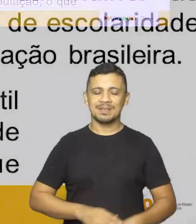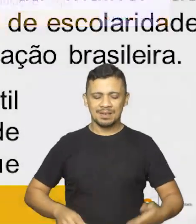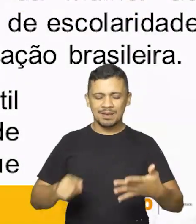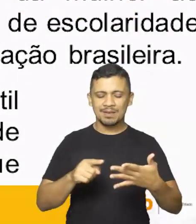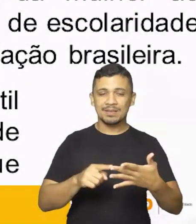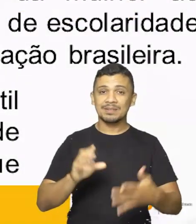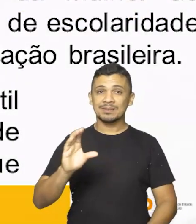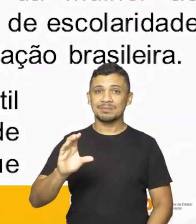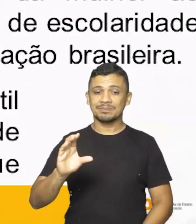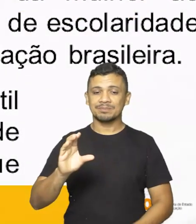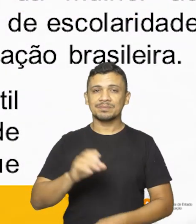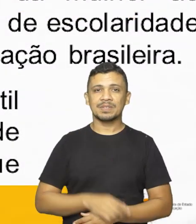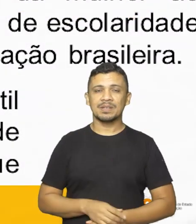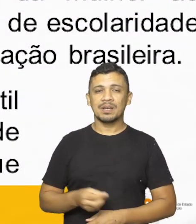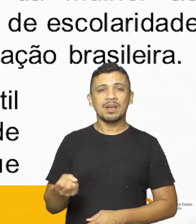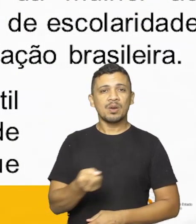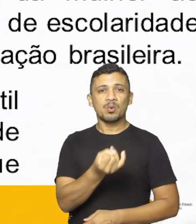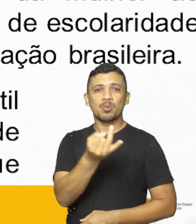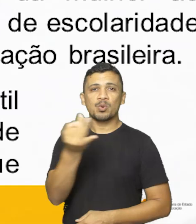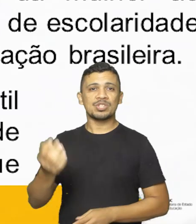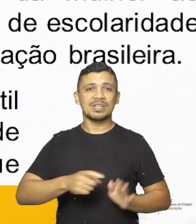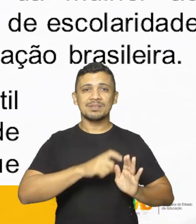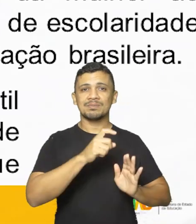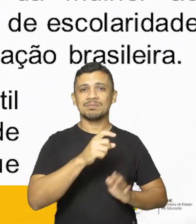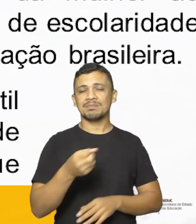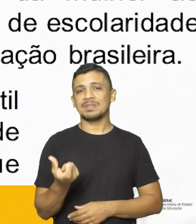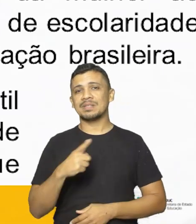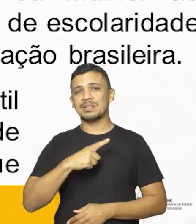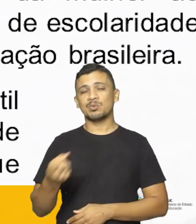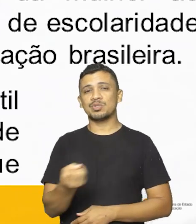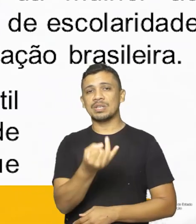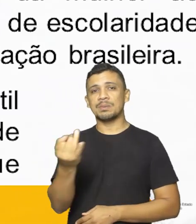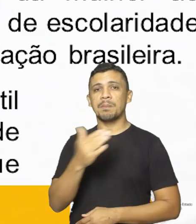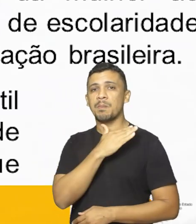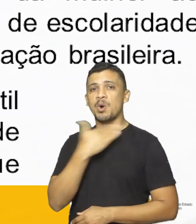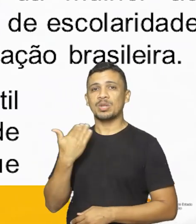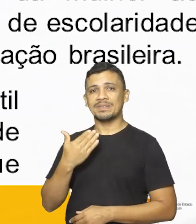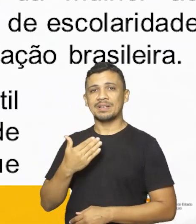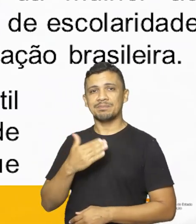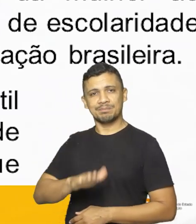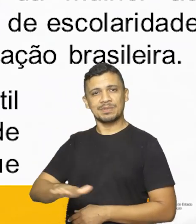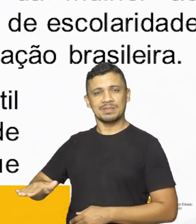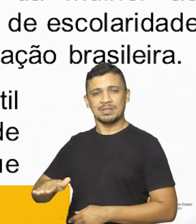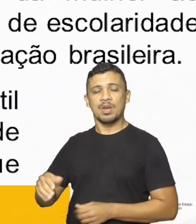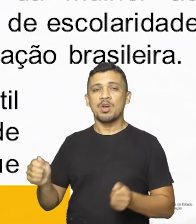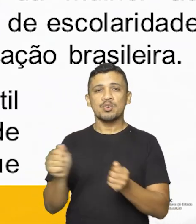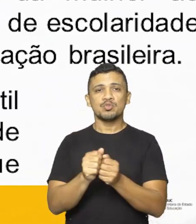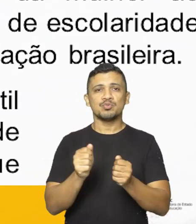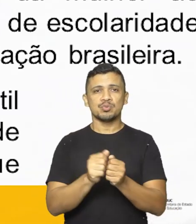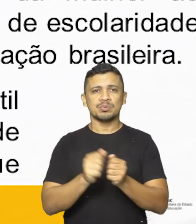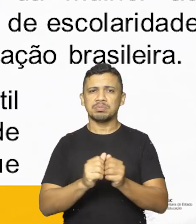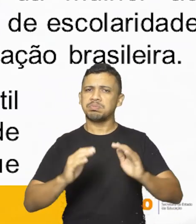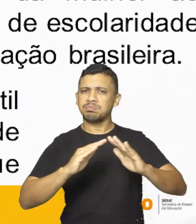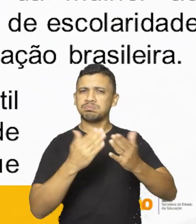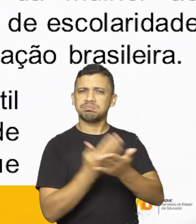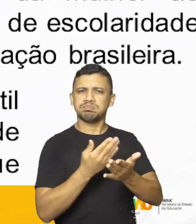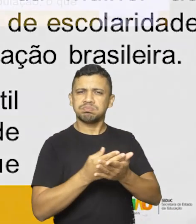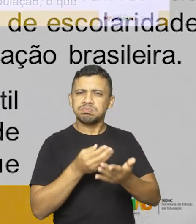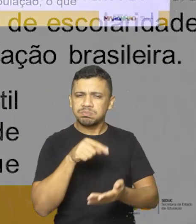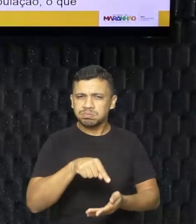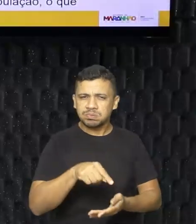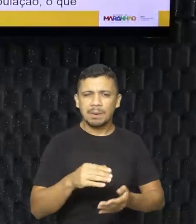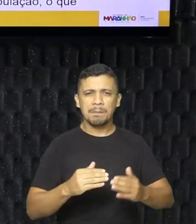C. A queda da taxa da mortalidade infantil associada ao aumento da escolaridade promove o envelhecimento